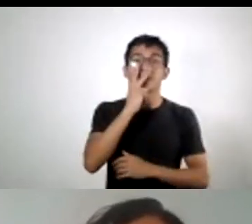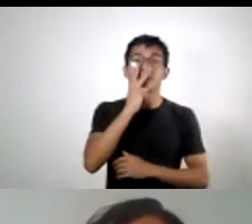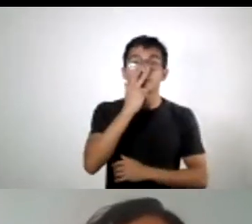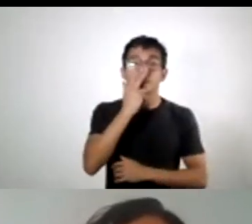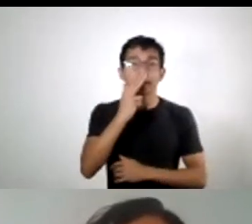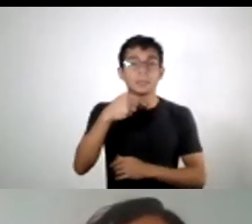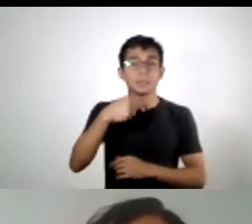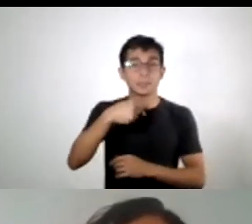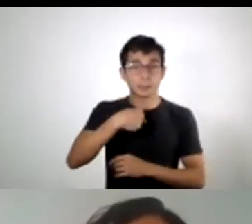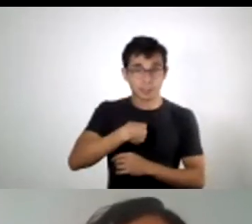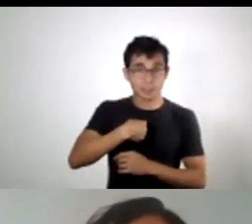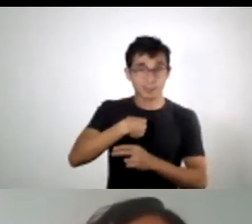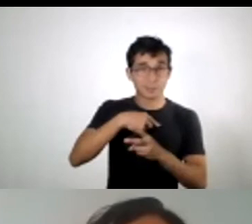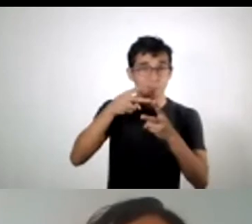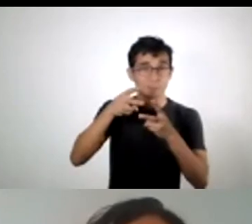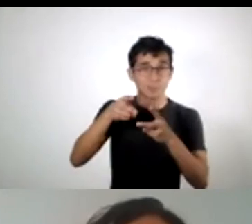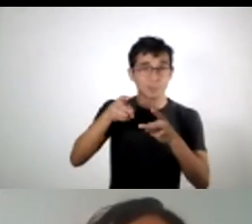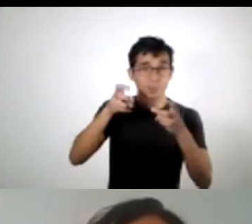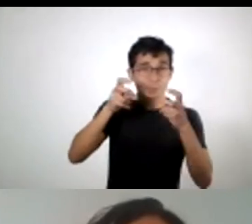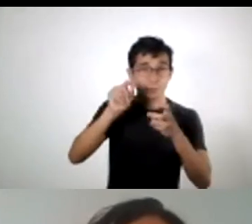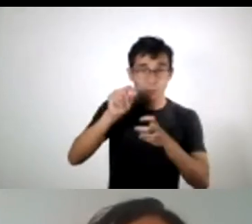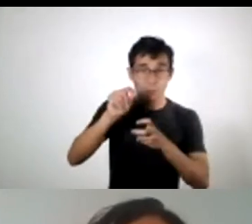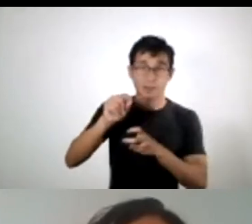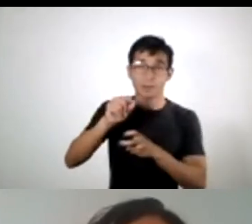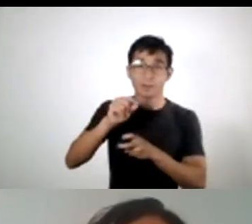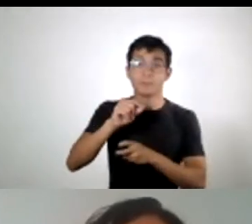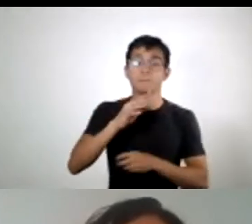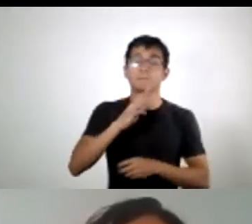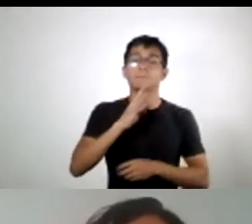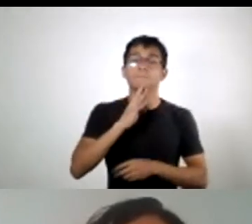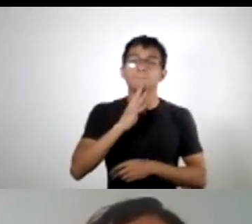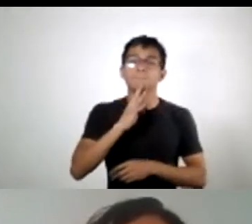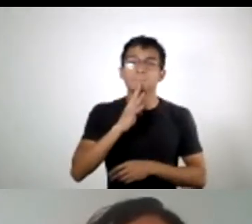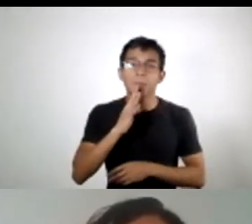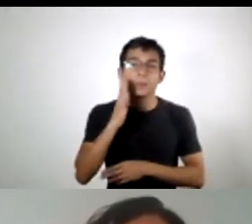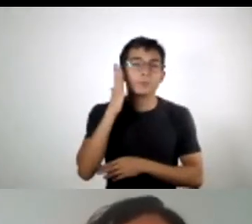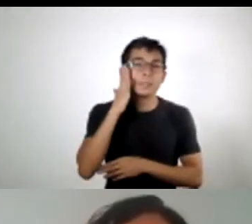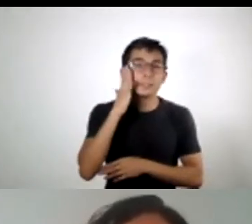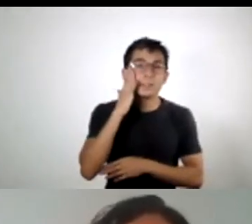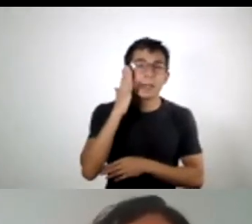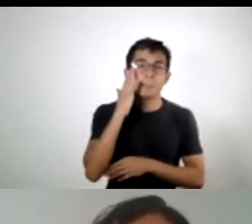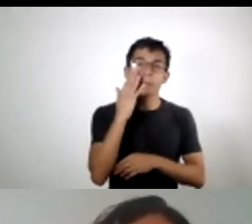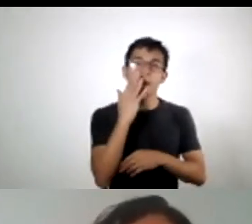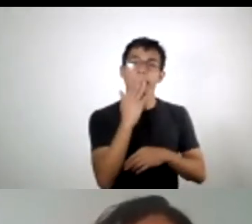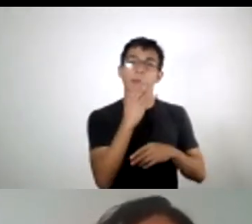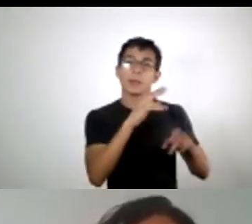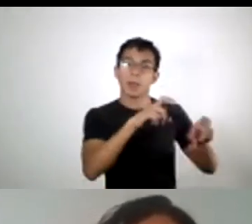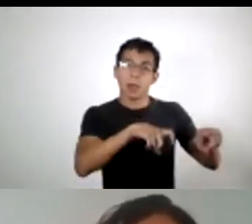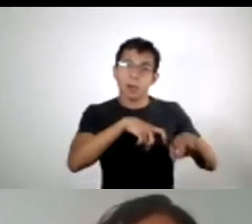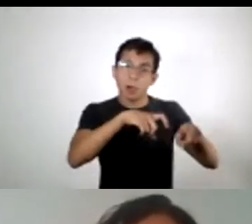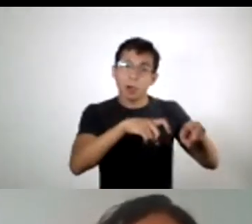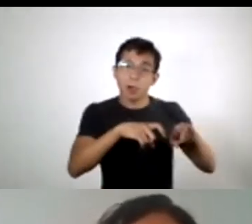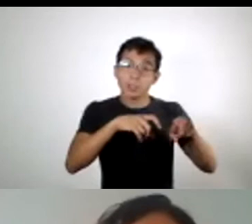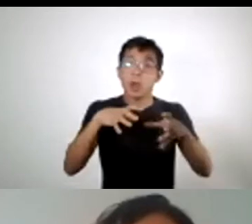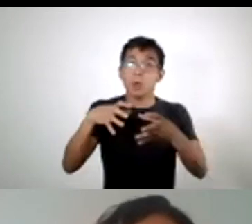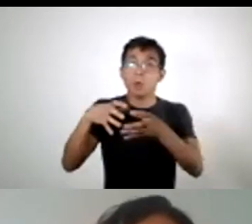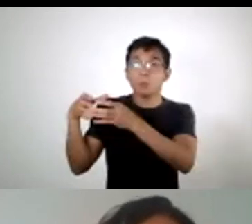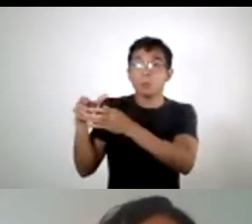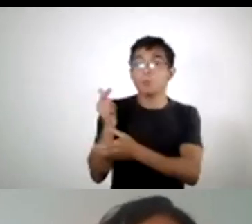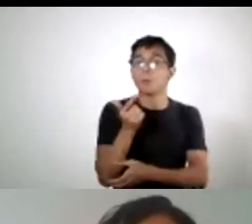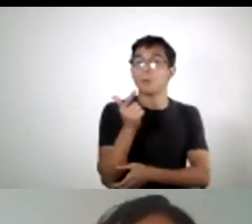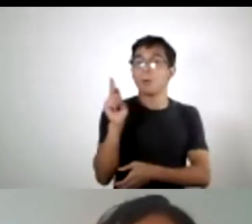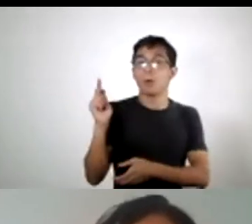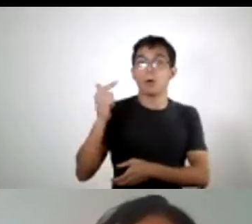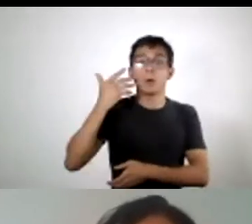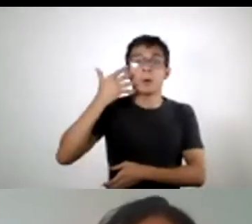que quando esses saberes são apropriados por determinados grupos ou por pessoas, né,